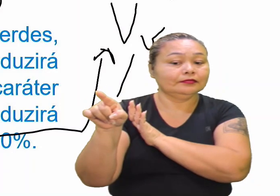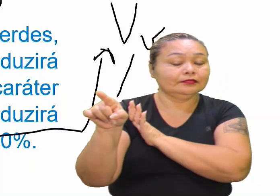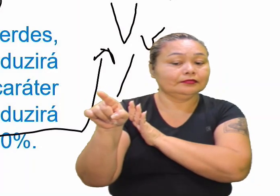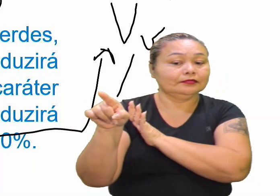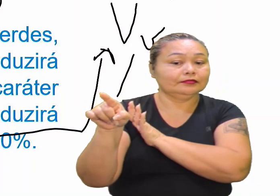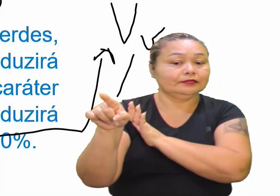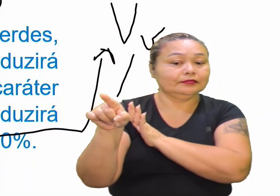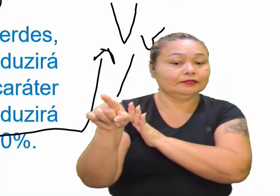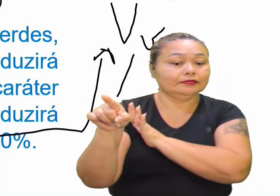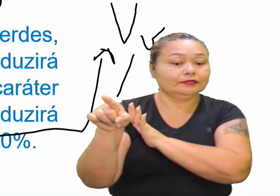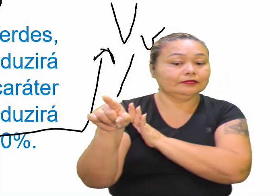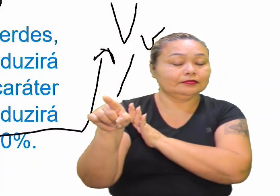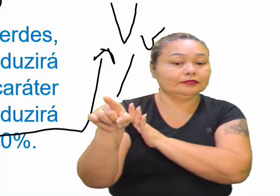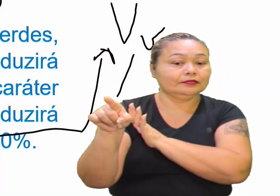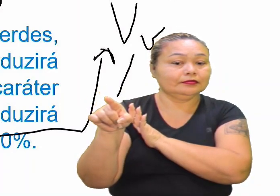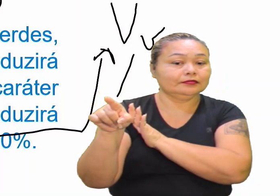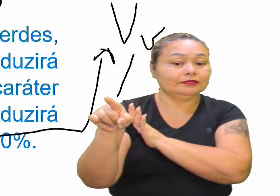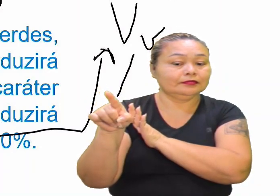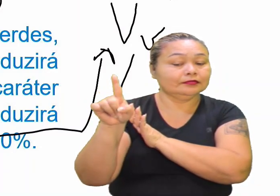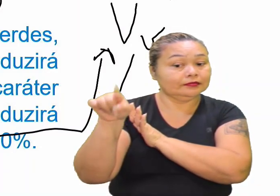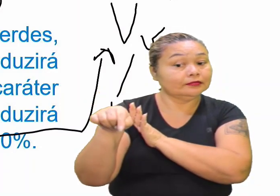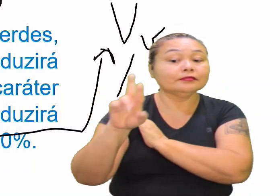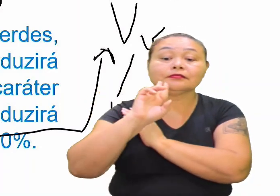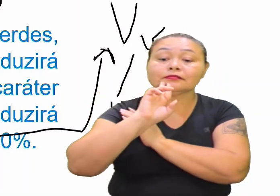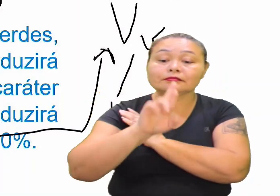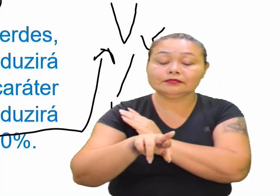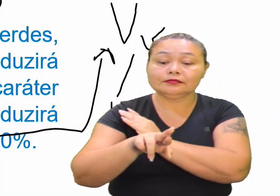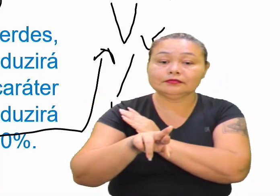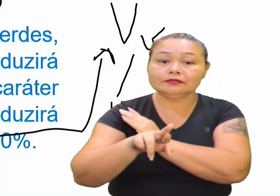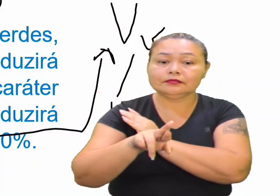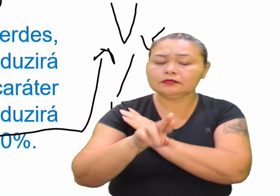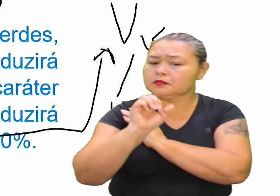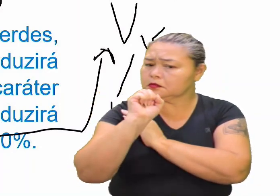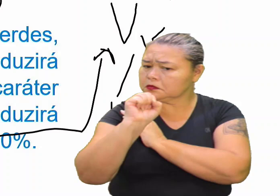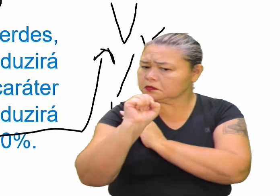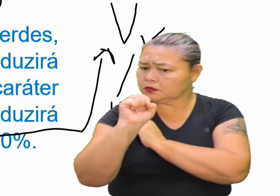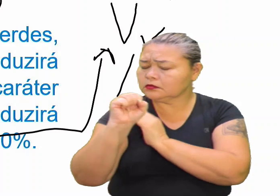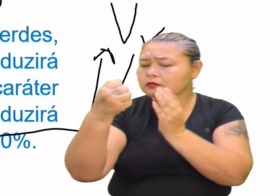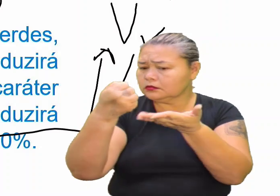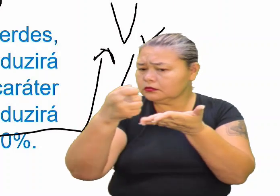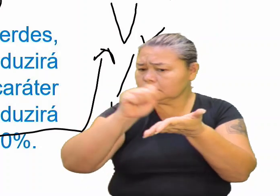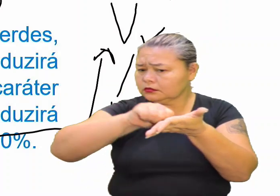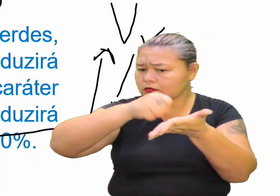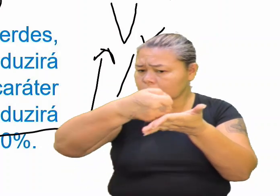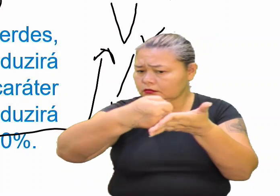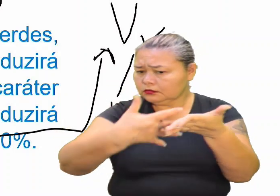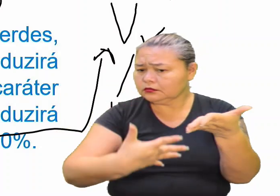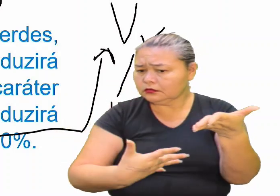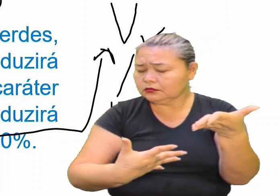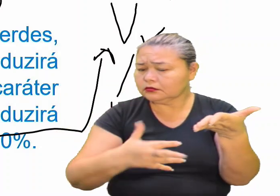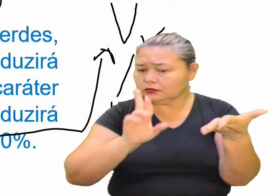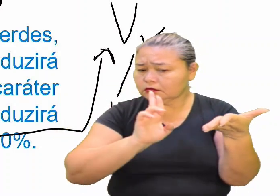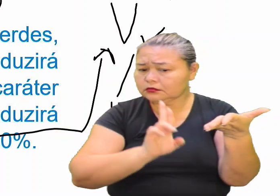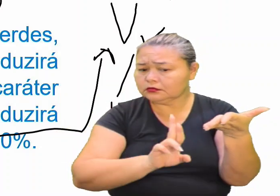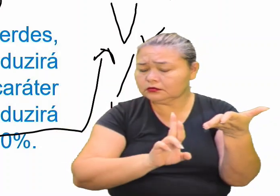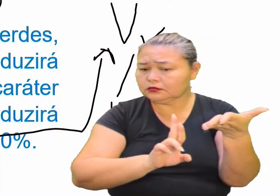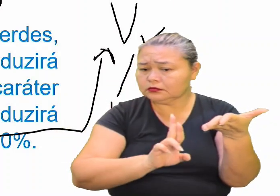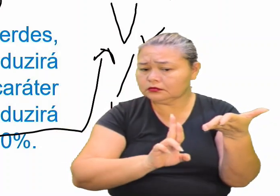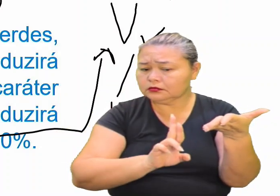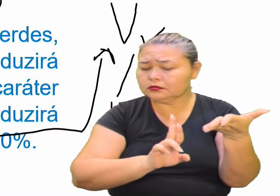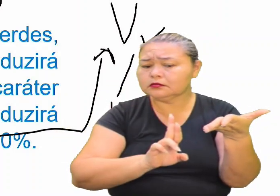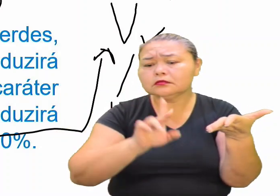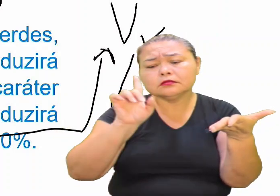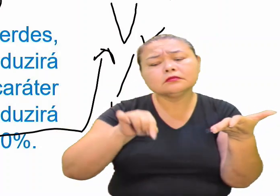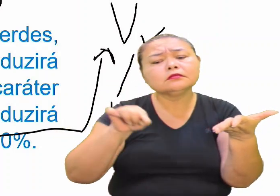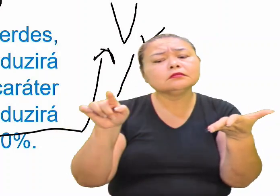essa é a resposta. Você pode descrever a resposta.